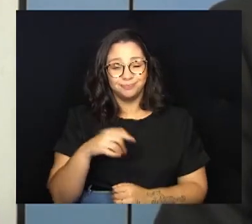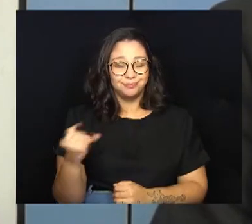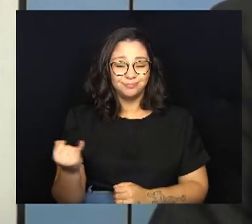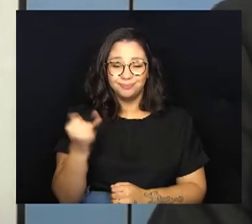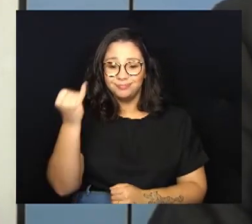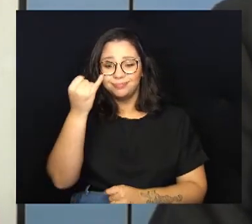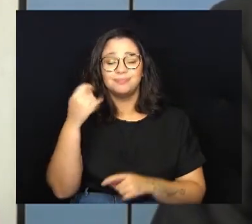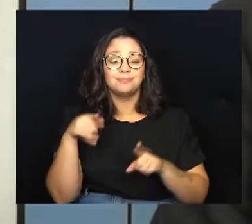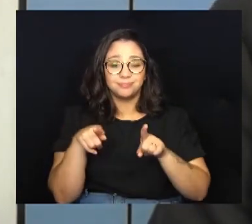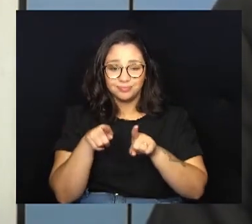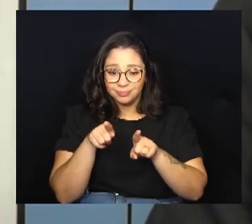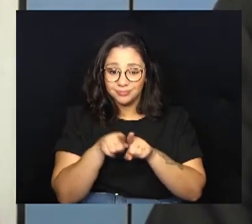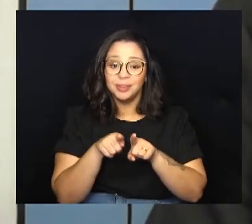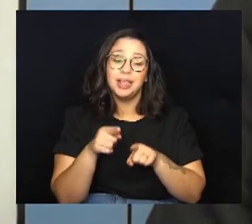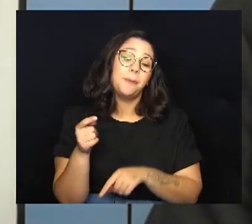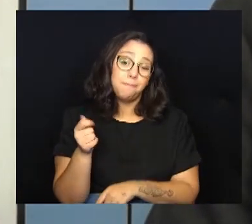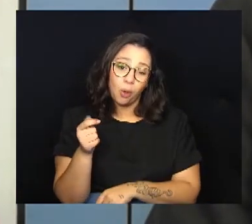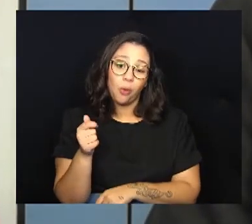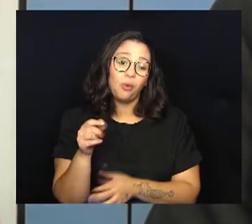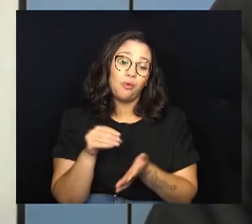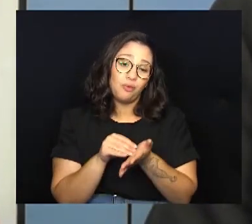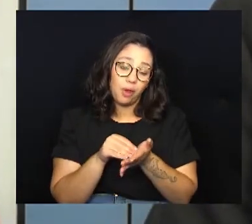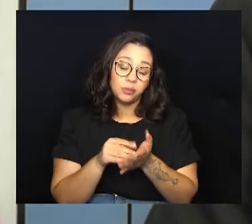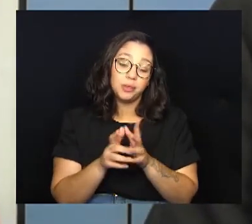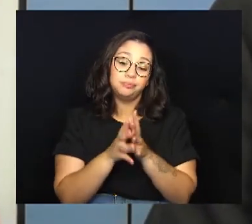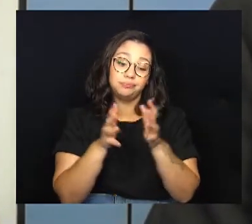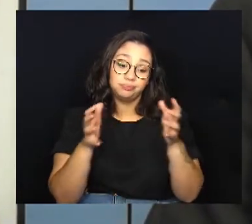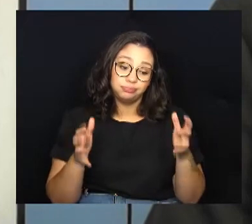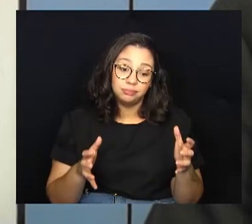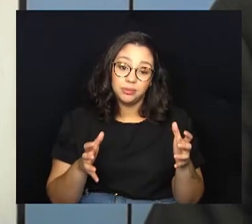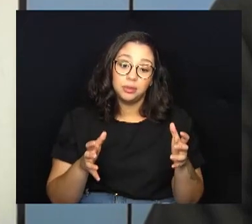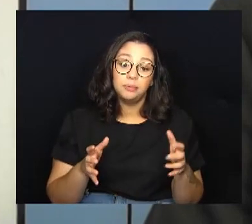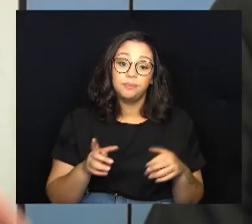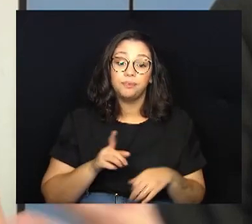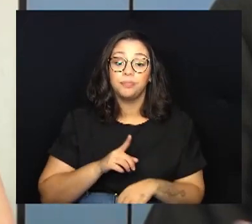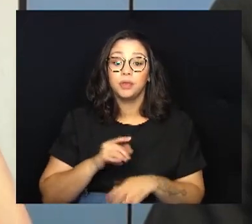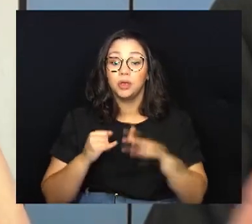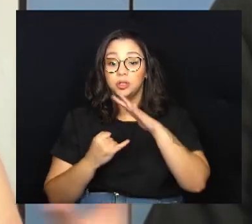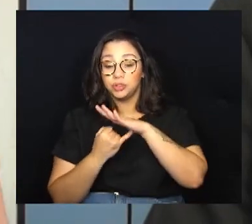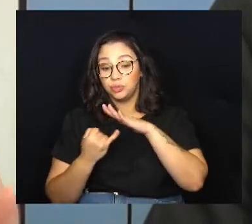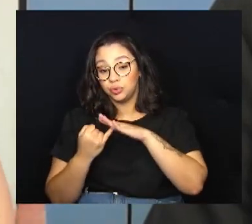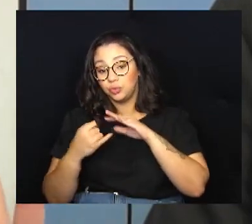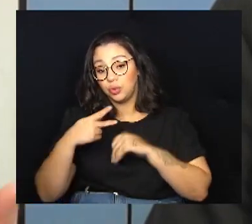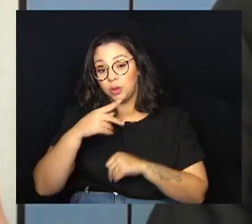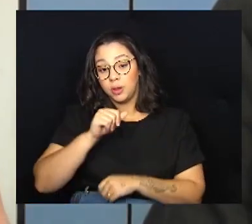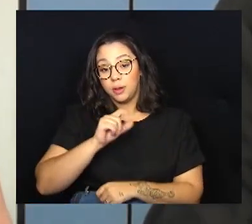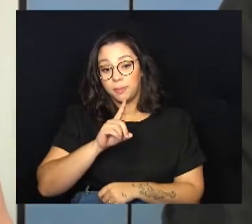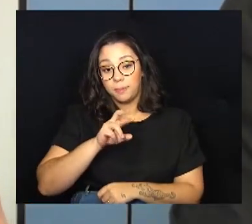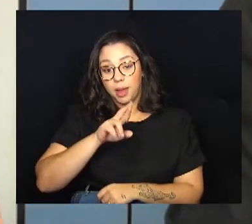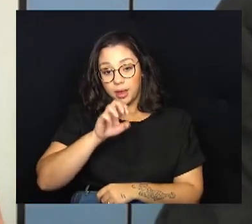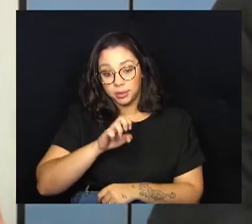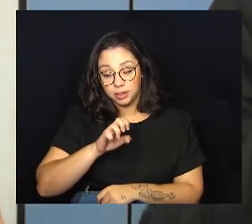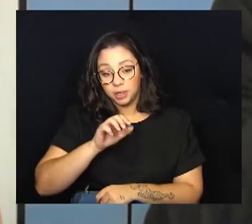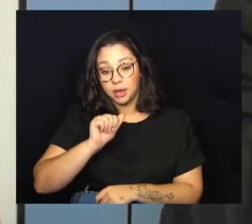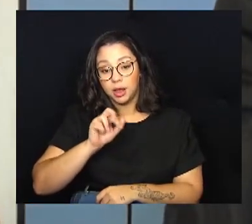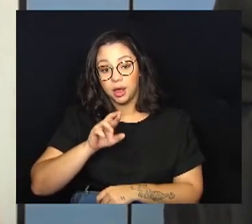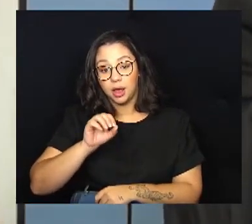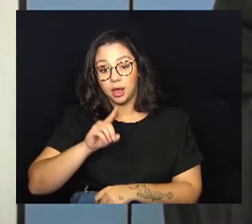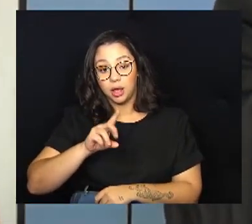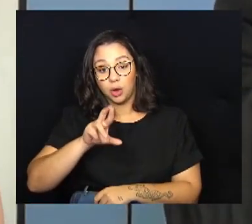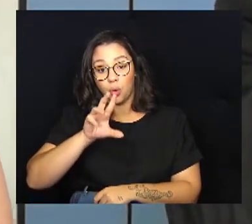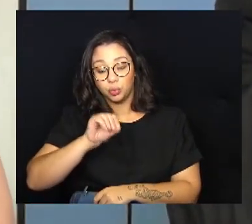de Campinas ainda é pequena na vista a de São Paulo. Vamos lá. Primeiro,